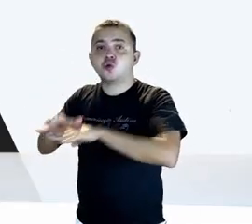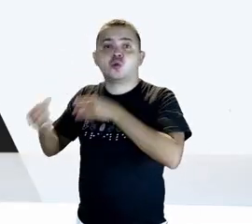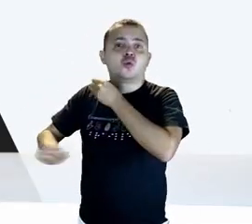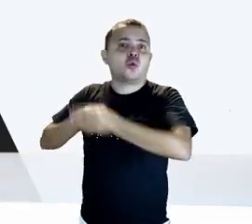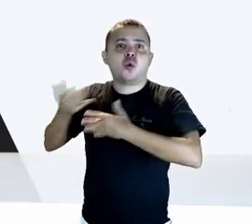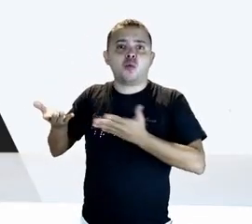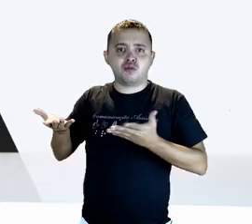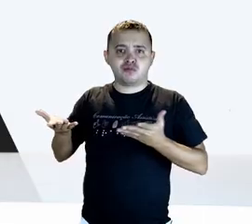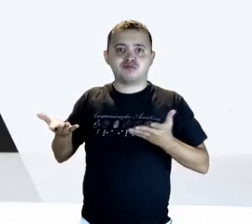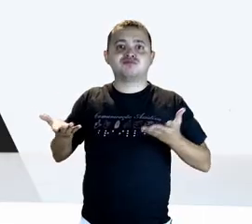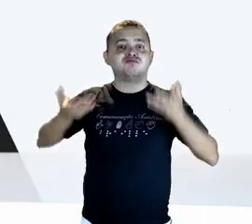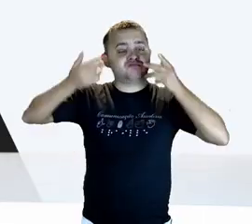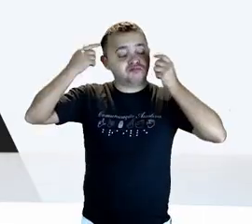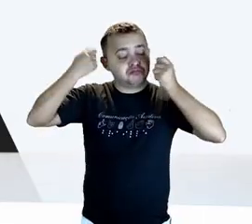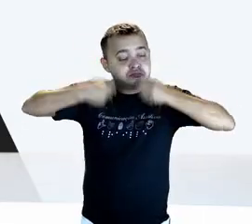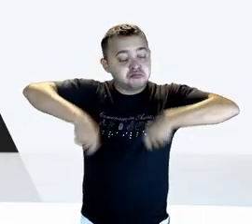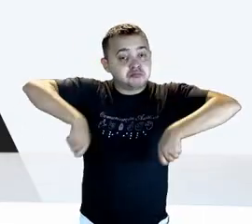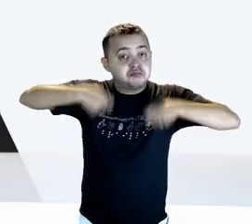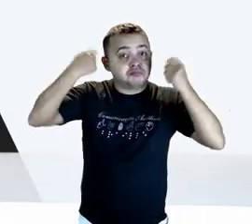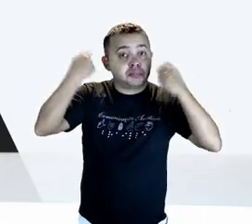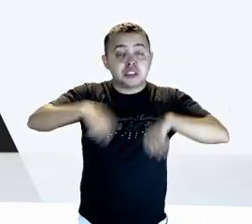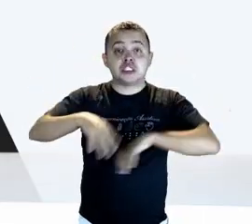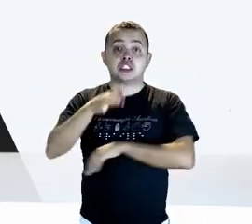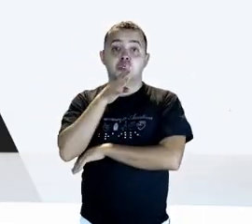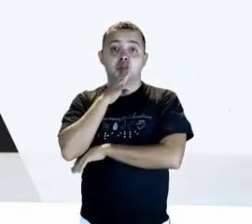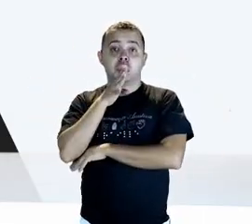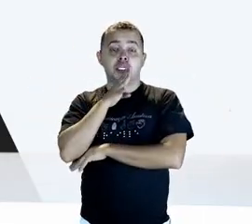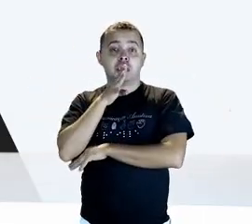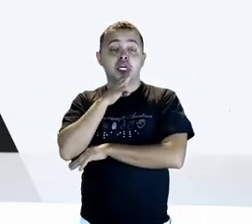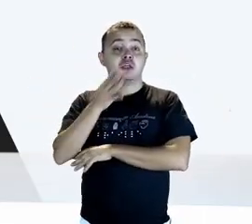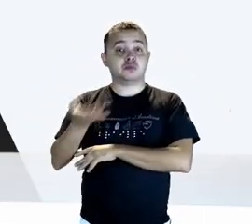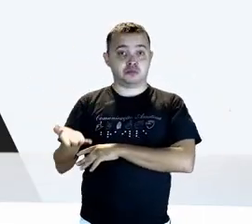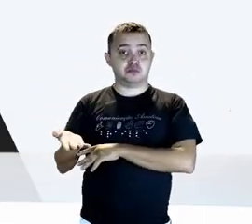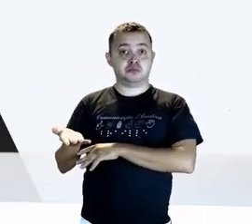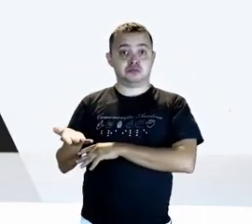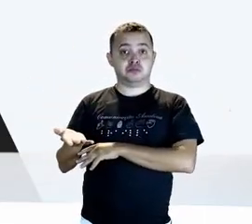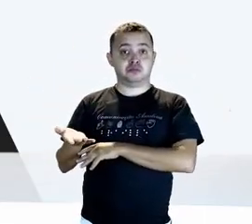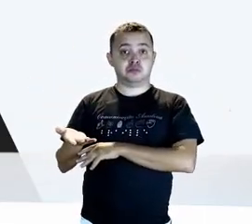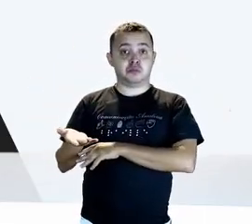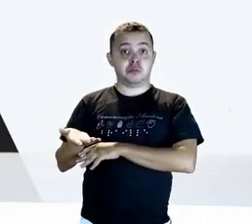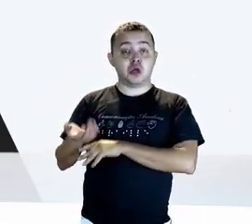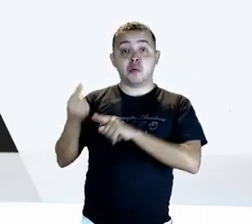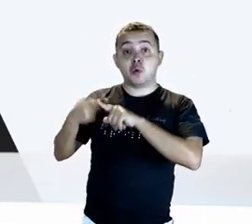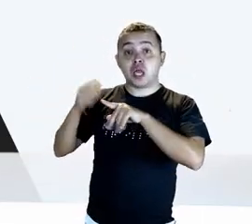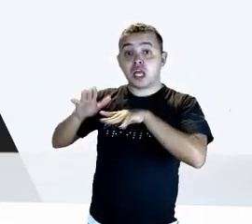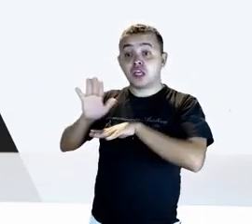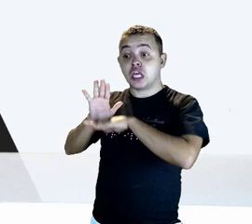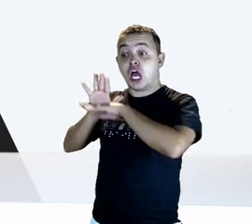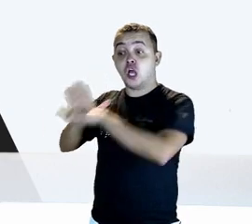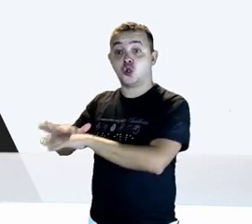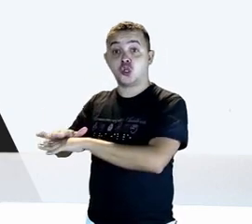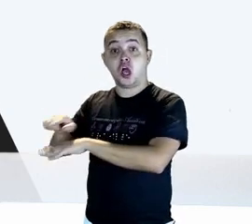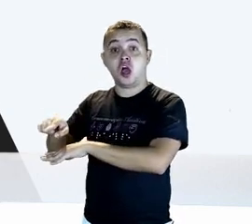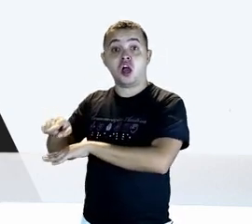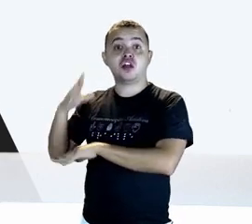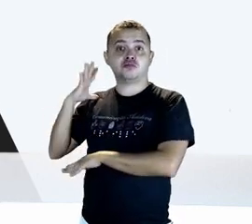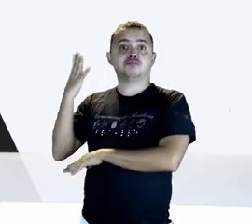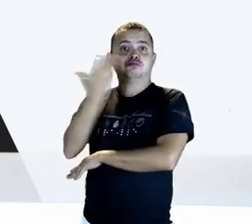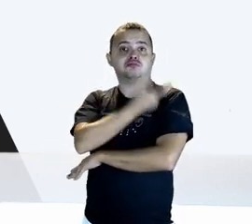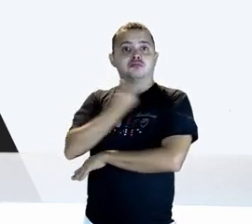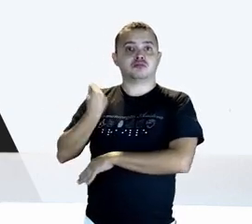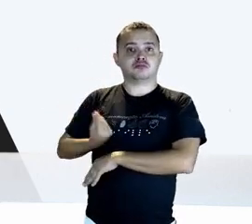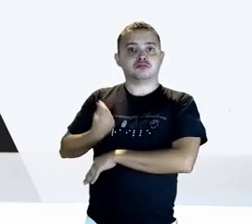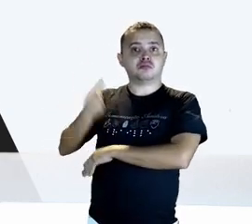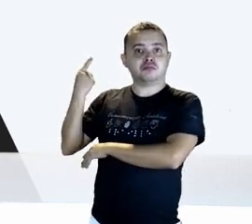salvar vidas e colocar o nosso colega de trabalho em uma condição mais confortável